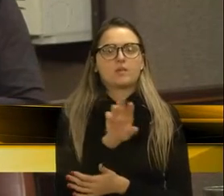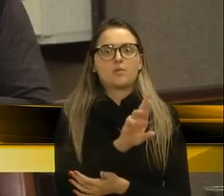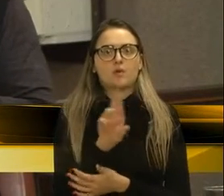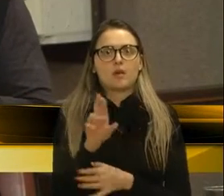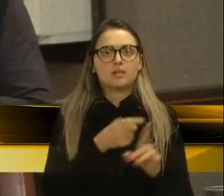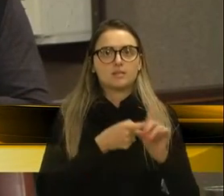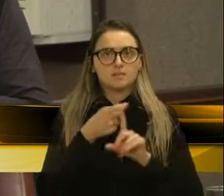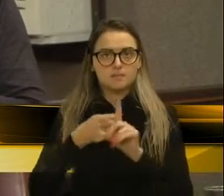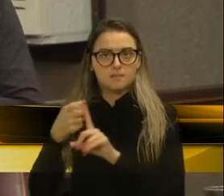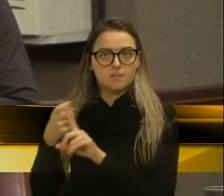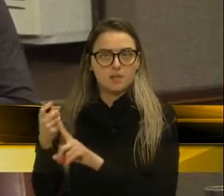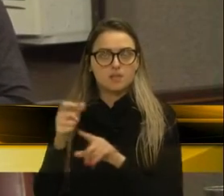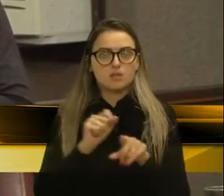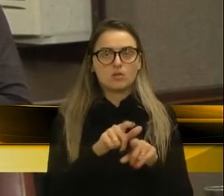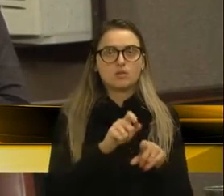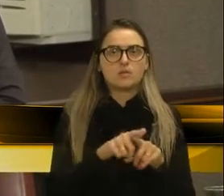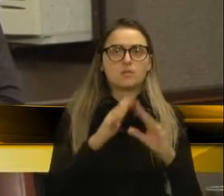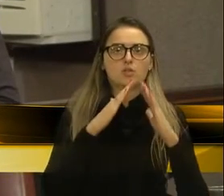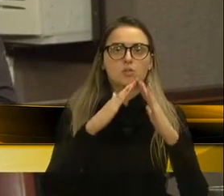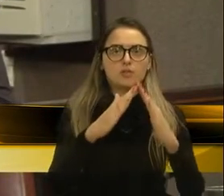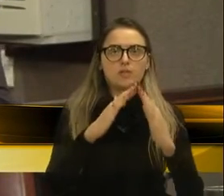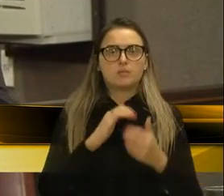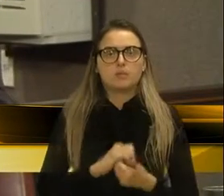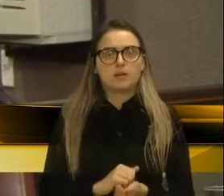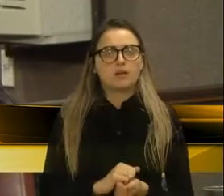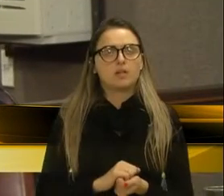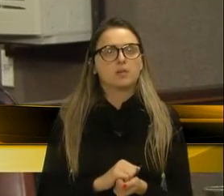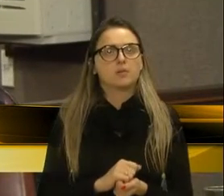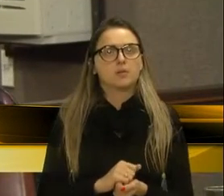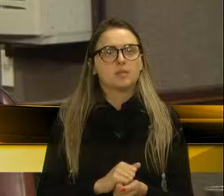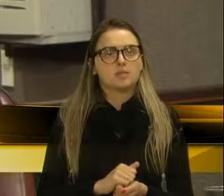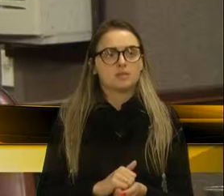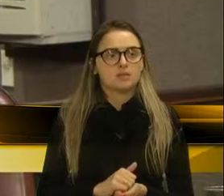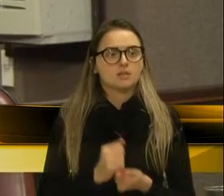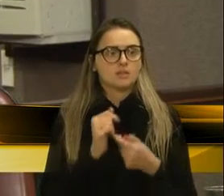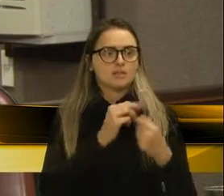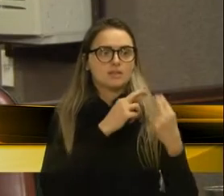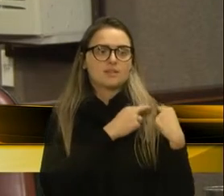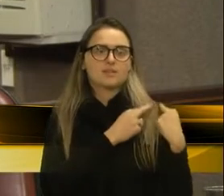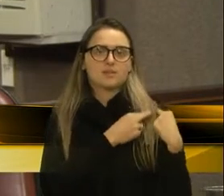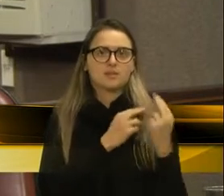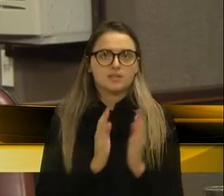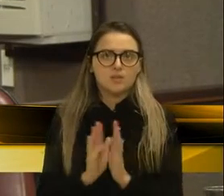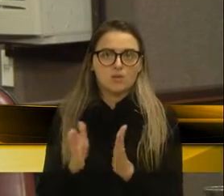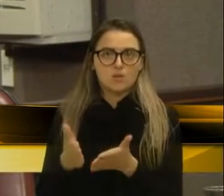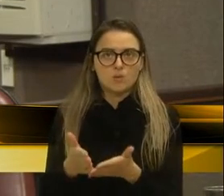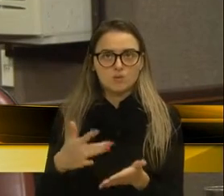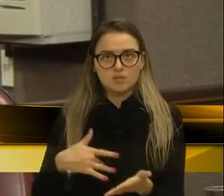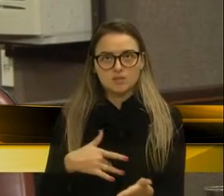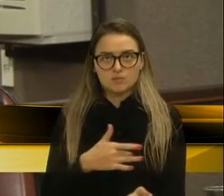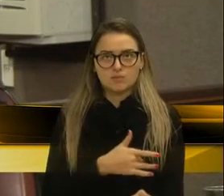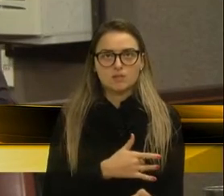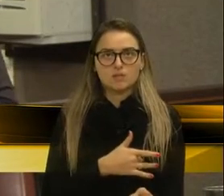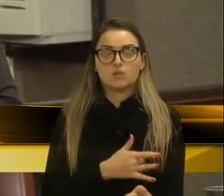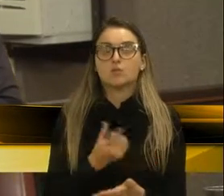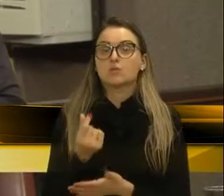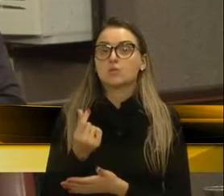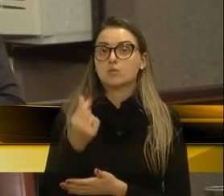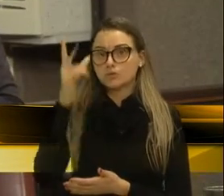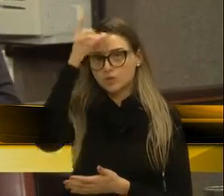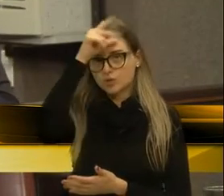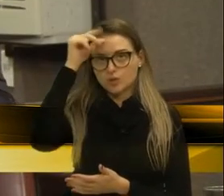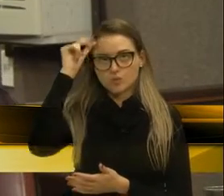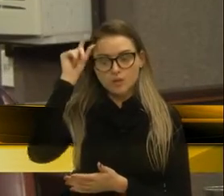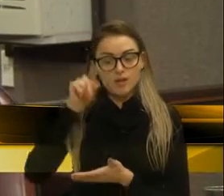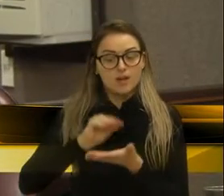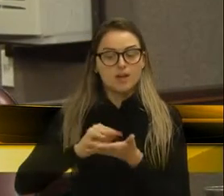Cidade Nova. Né? Então, uma irresponsabilidade, presidente da Comissão de Saúde, Renato Oliveira, com o dinheiro público. É